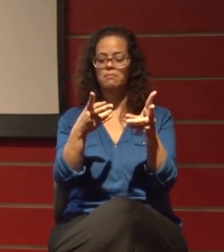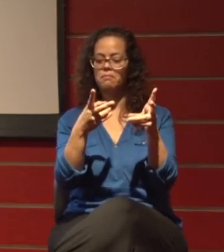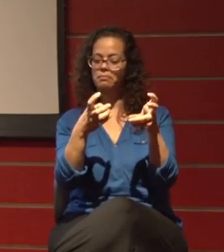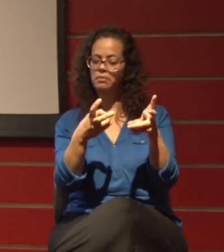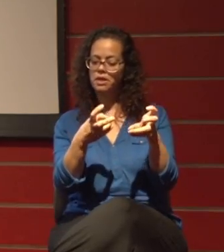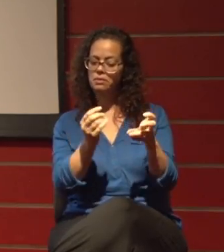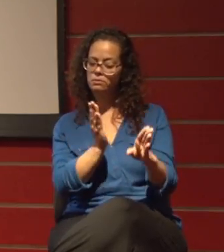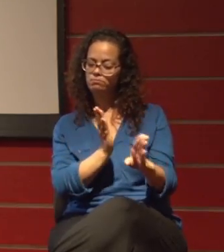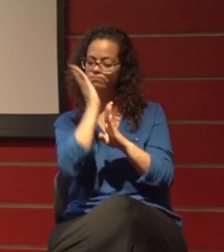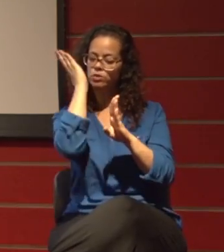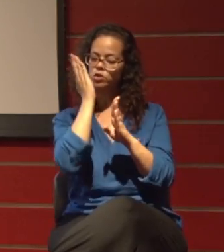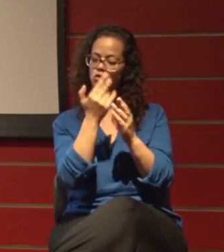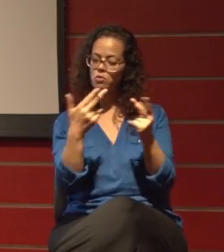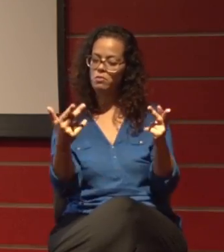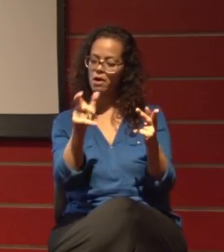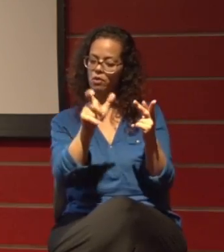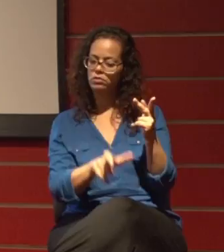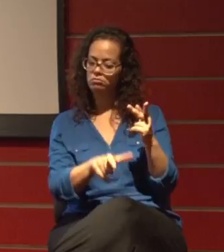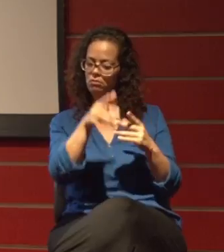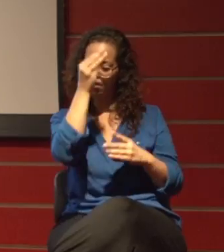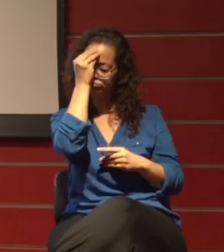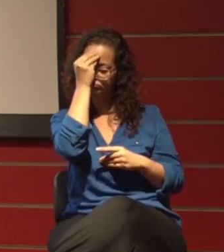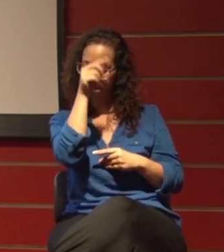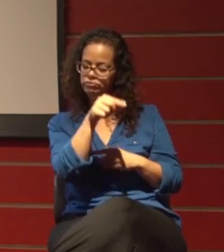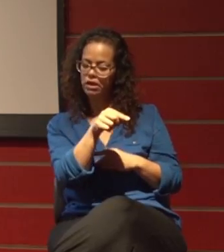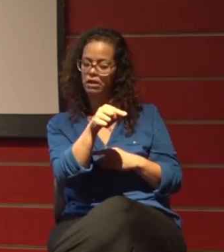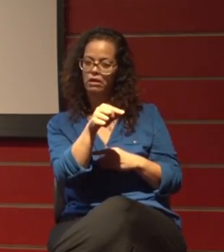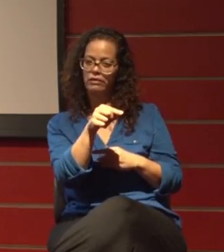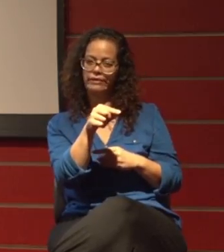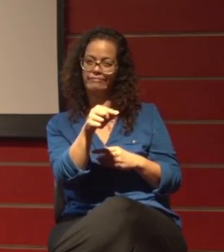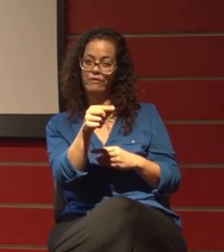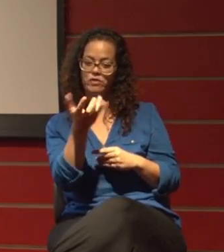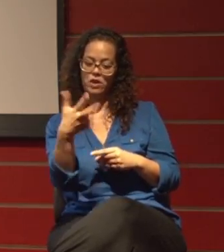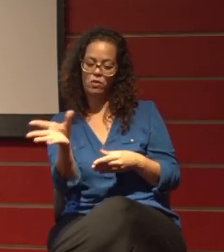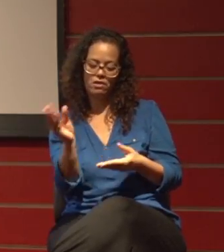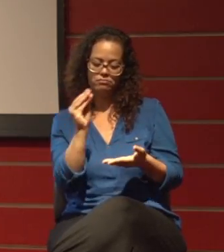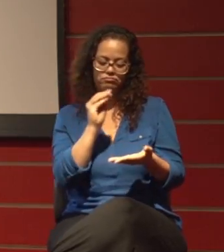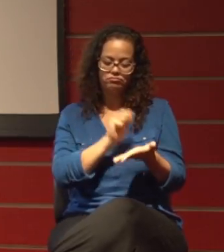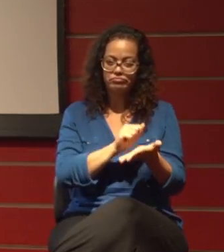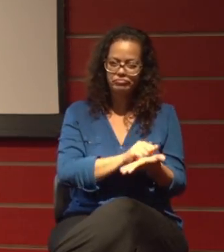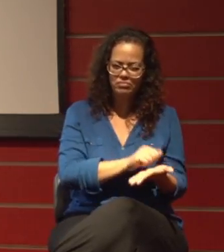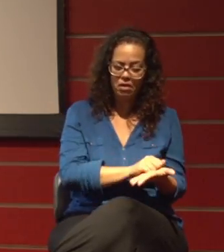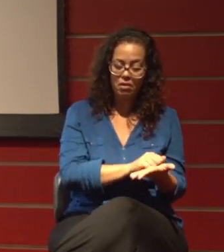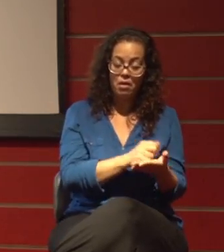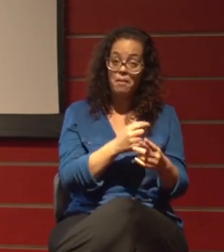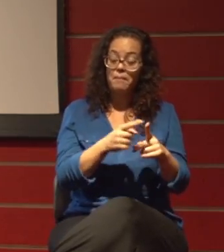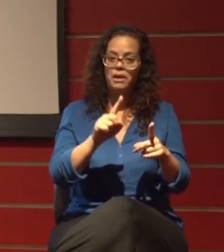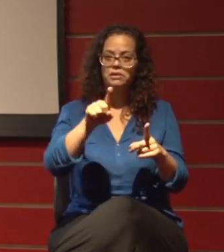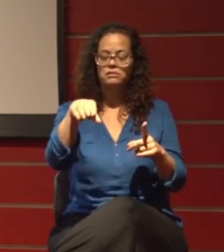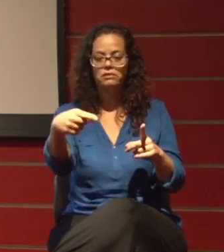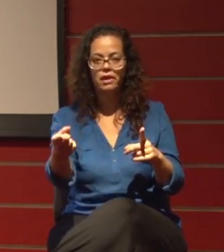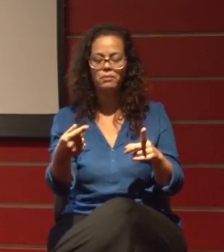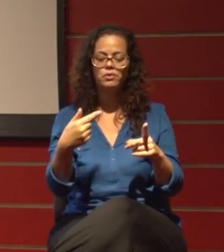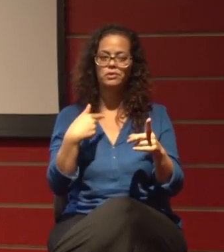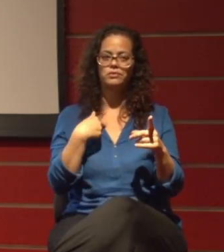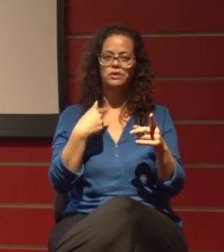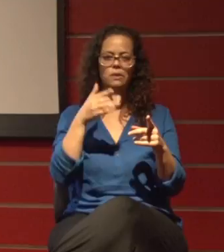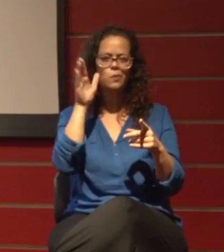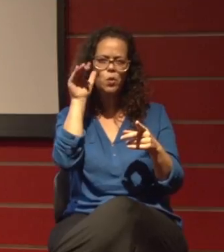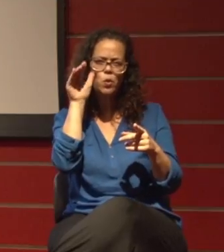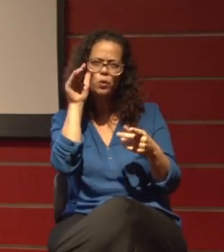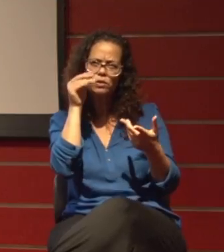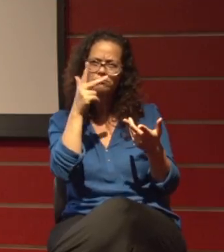faceta dessa personagem que não ia entrar né Mas que como